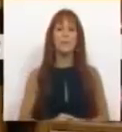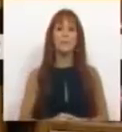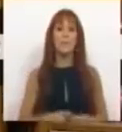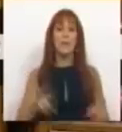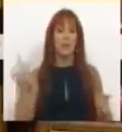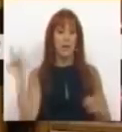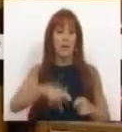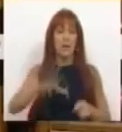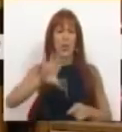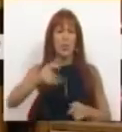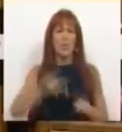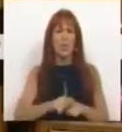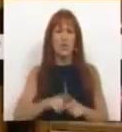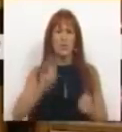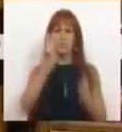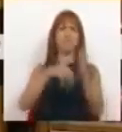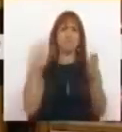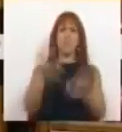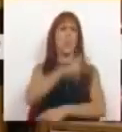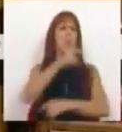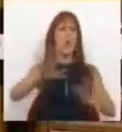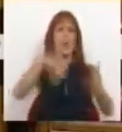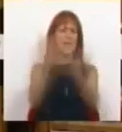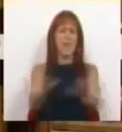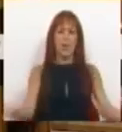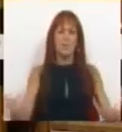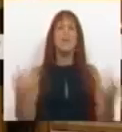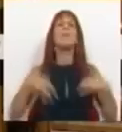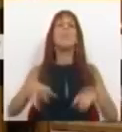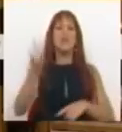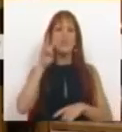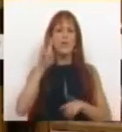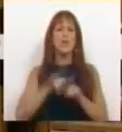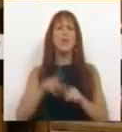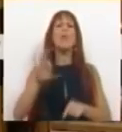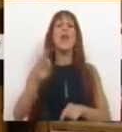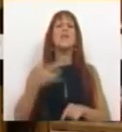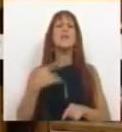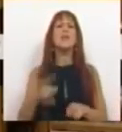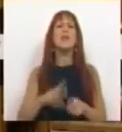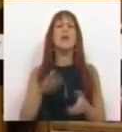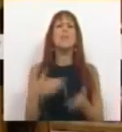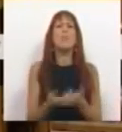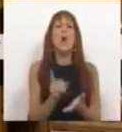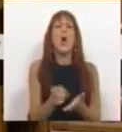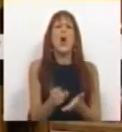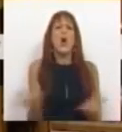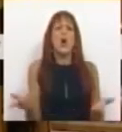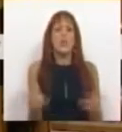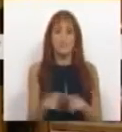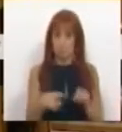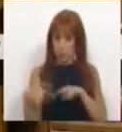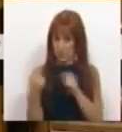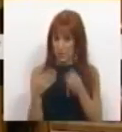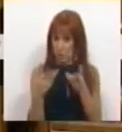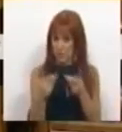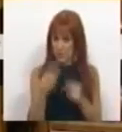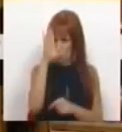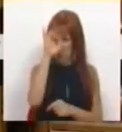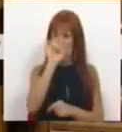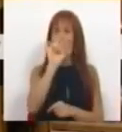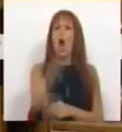Abateu sobre o país uma hecatombe. Bom, mas vamos ver o que é que o PSD tem a propor neste debate do